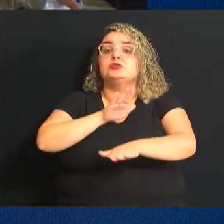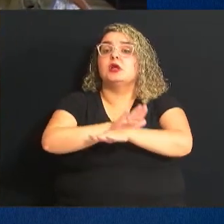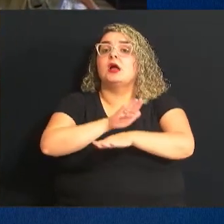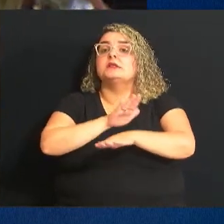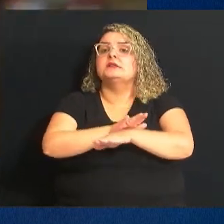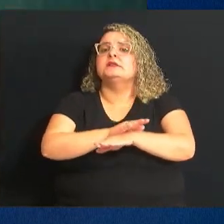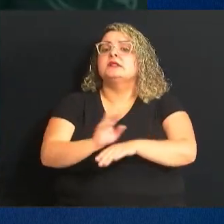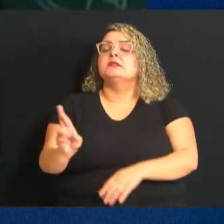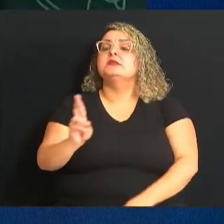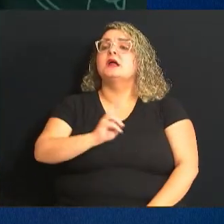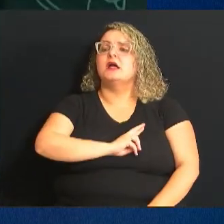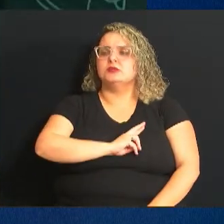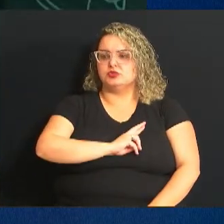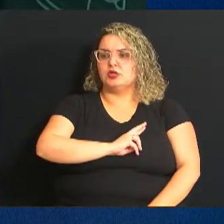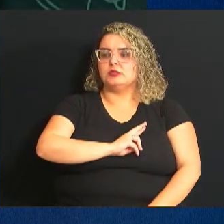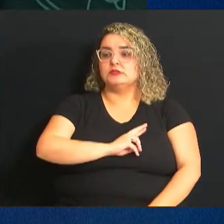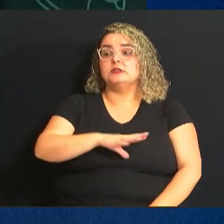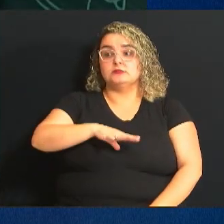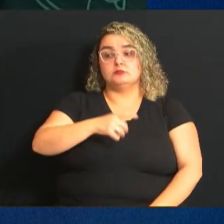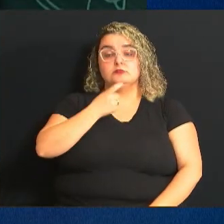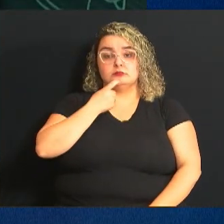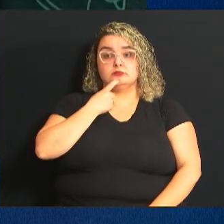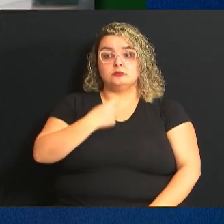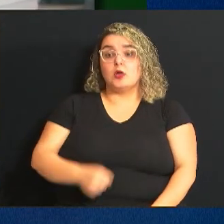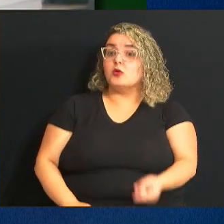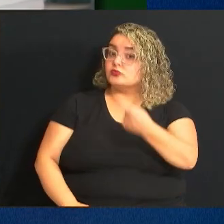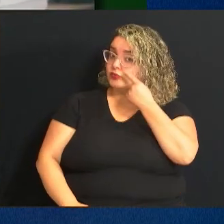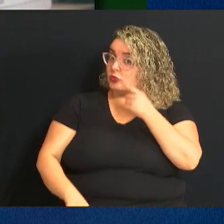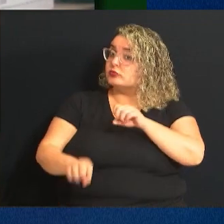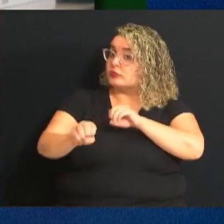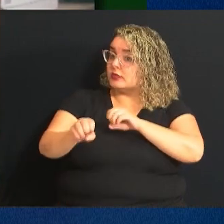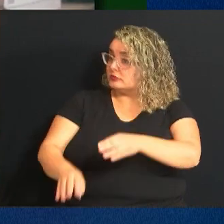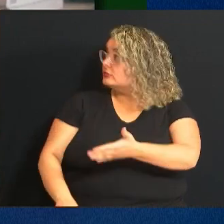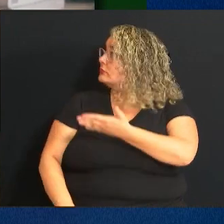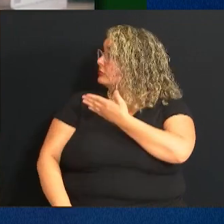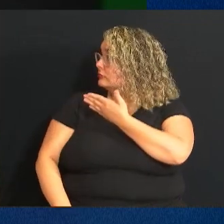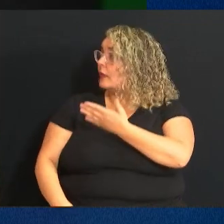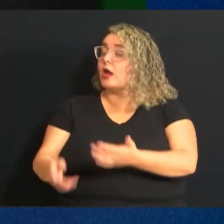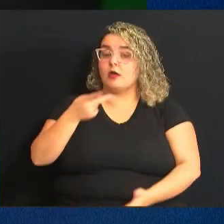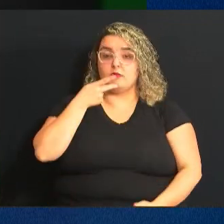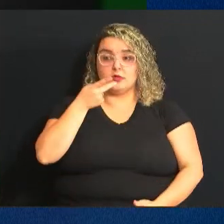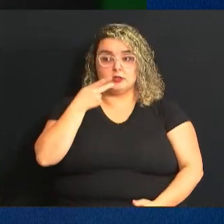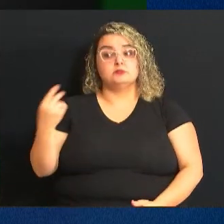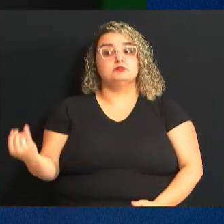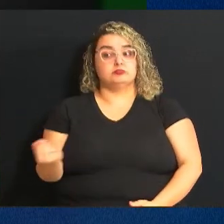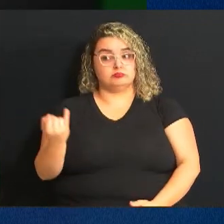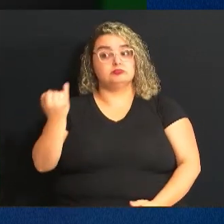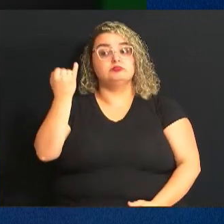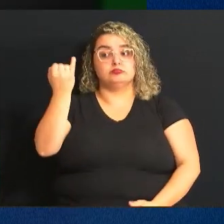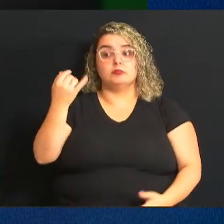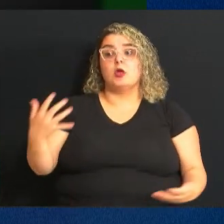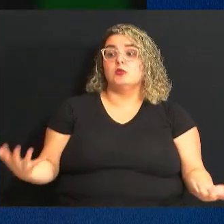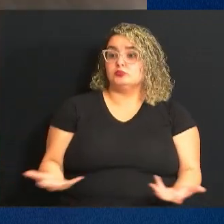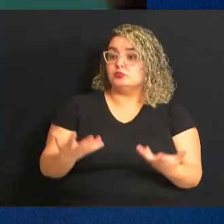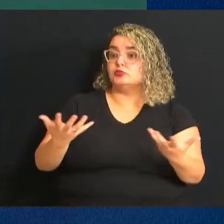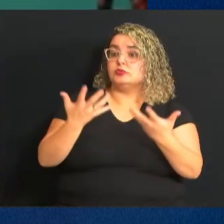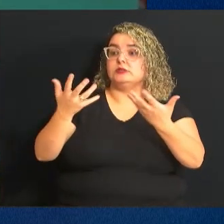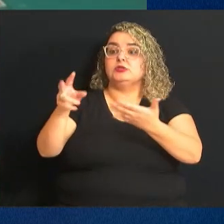em Campinas. O quadro De Olho na Educação reforça a importância do incentivo à